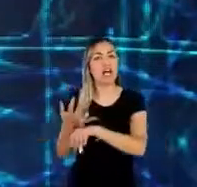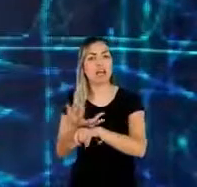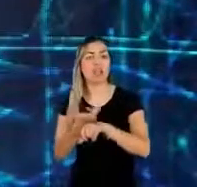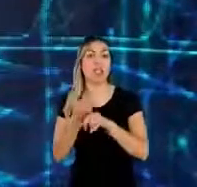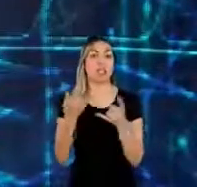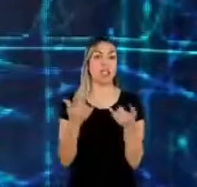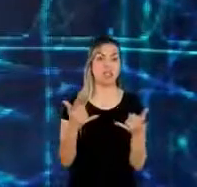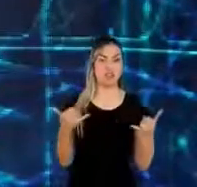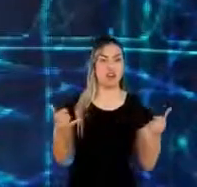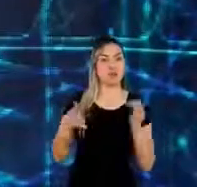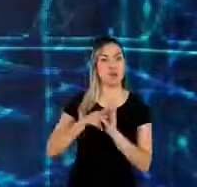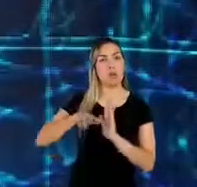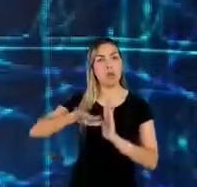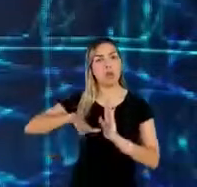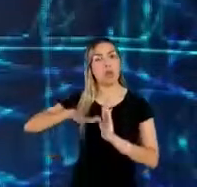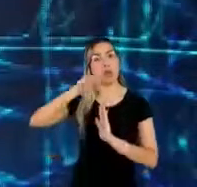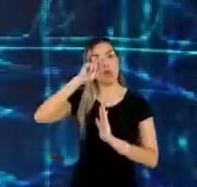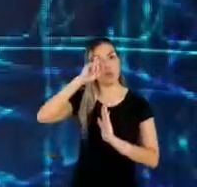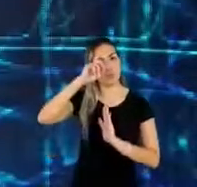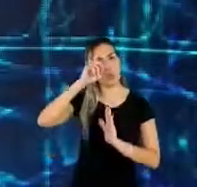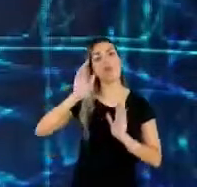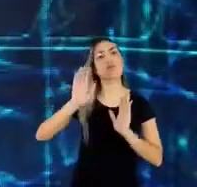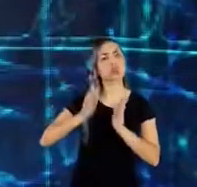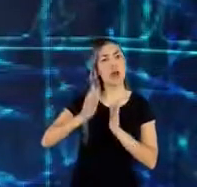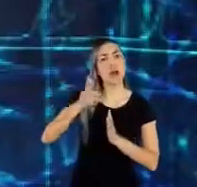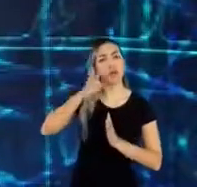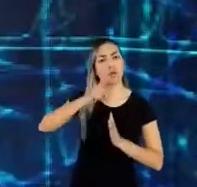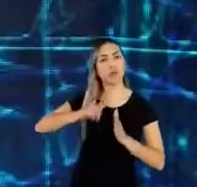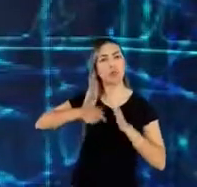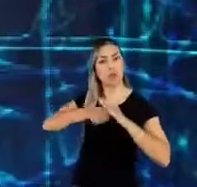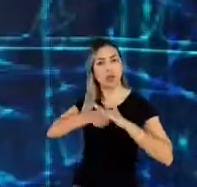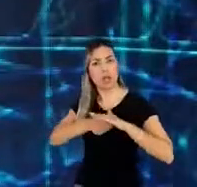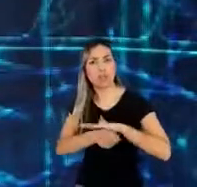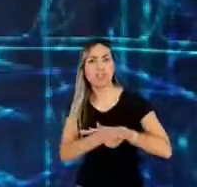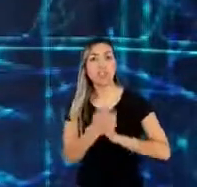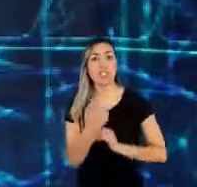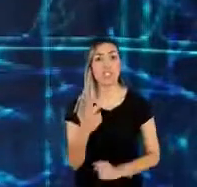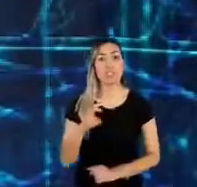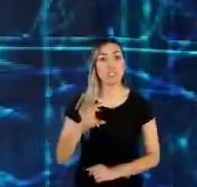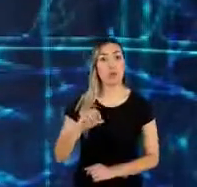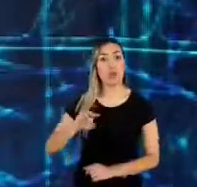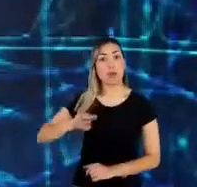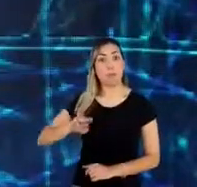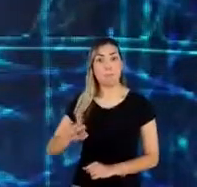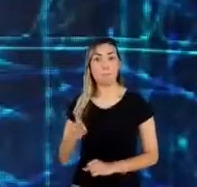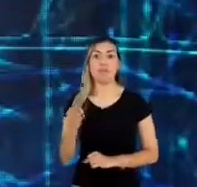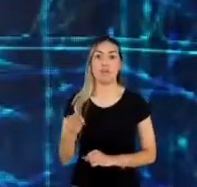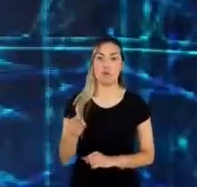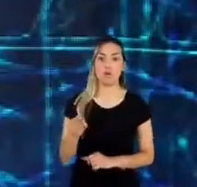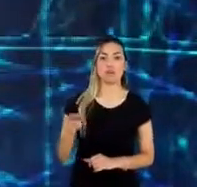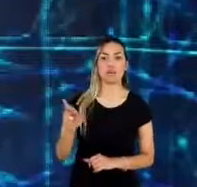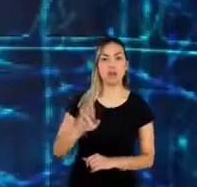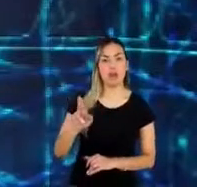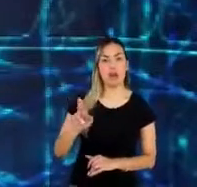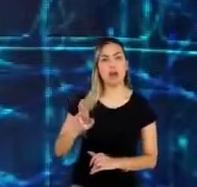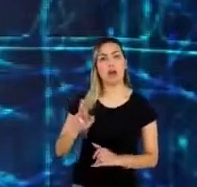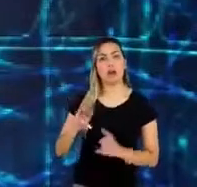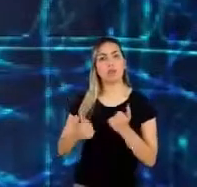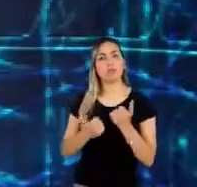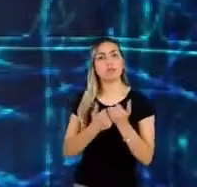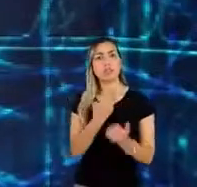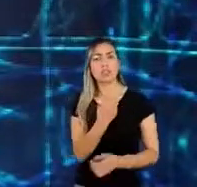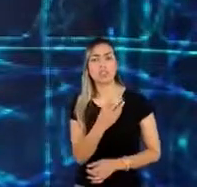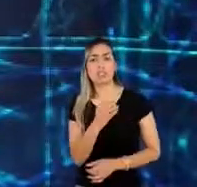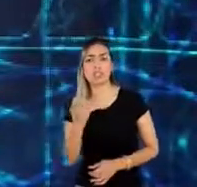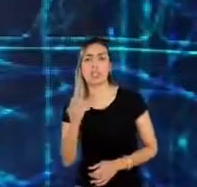hospitais onde a gente já conseguiu investir mais de 150 milhões de reais ajudando mais de 300 hospitais públicos